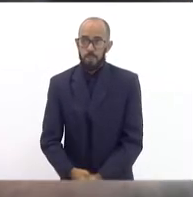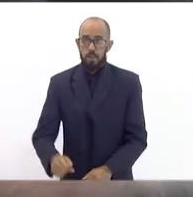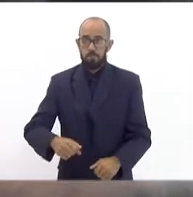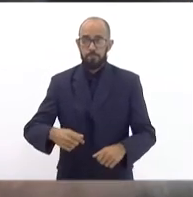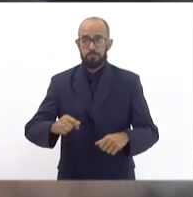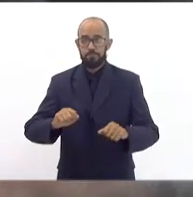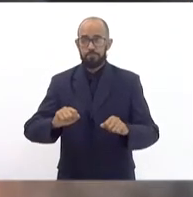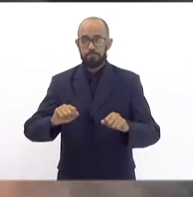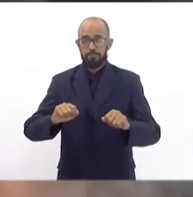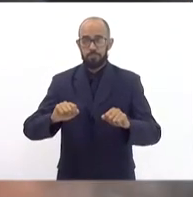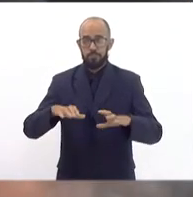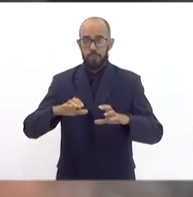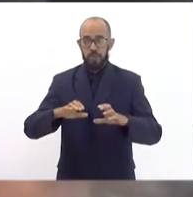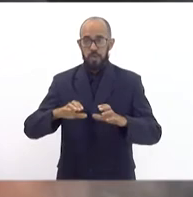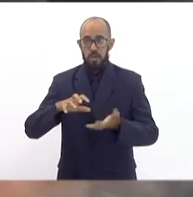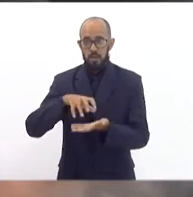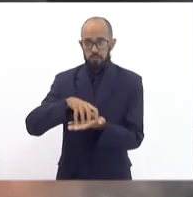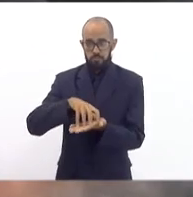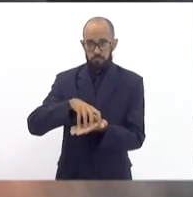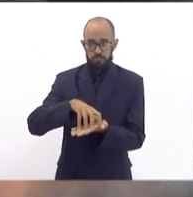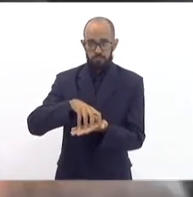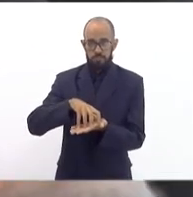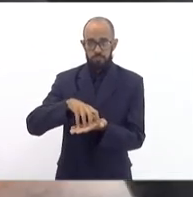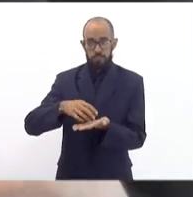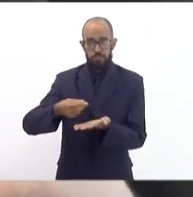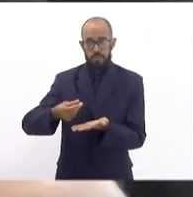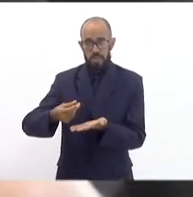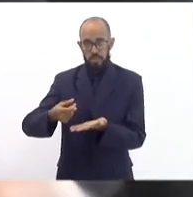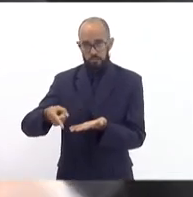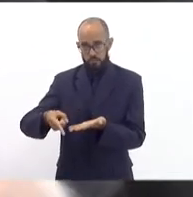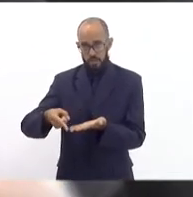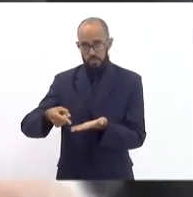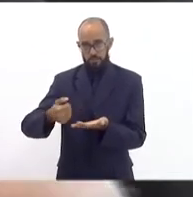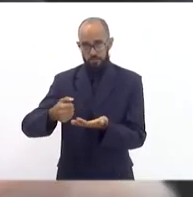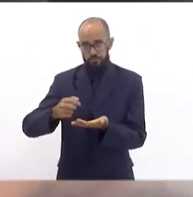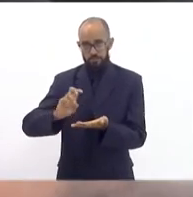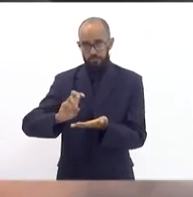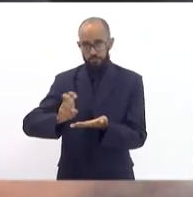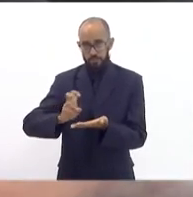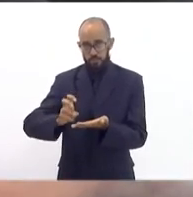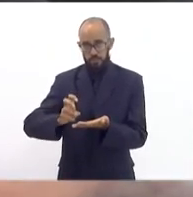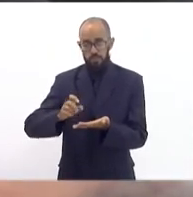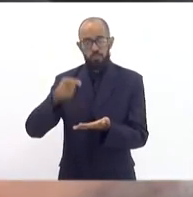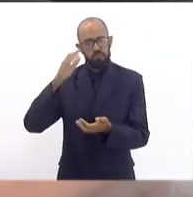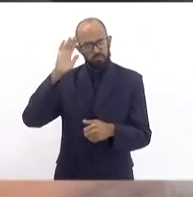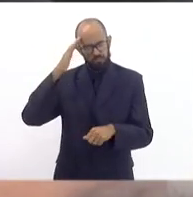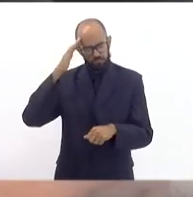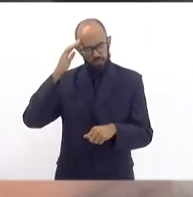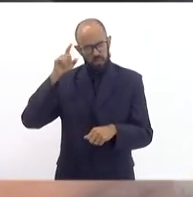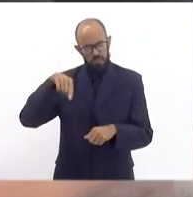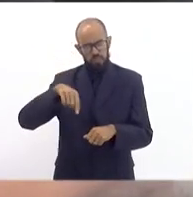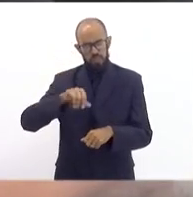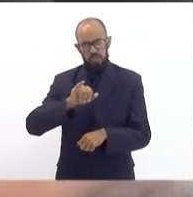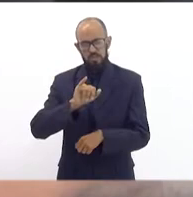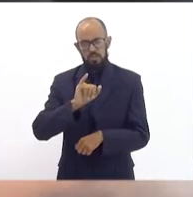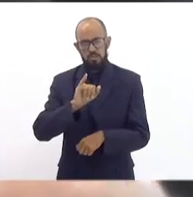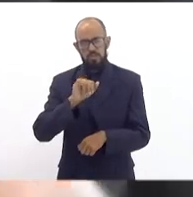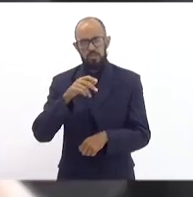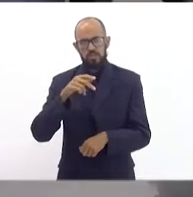Getransp, que é a que Vossa Senhoria gerencia, ela entende que esse indexador deve ser